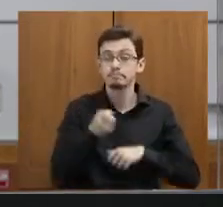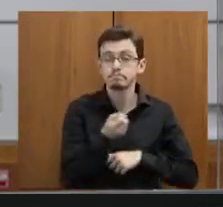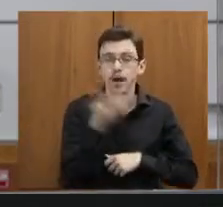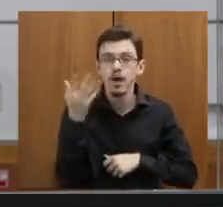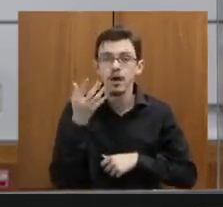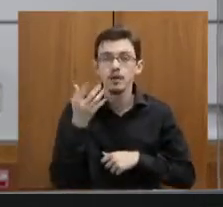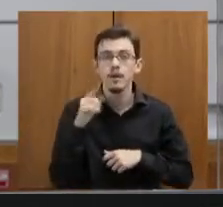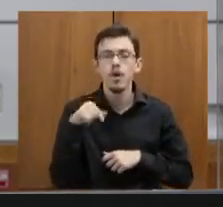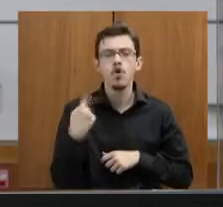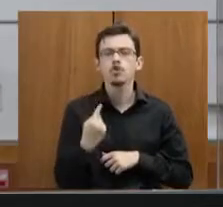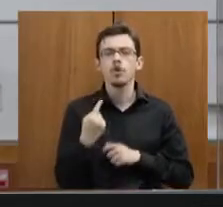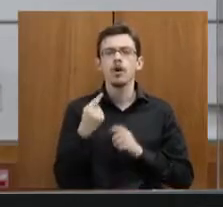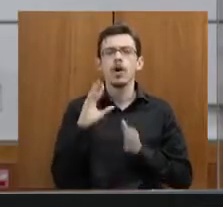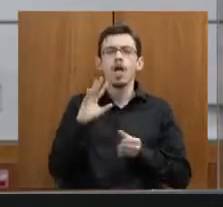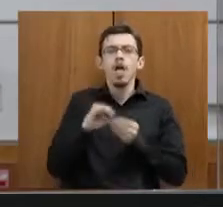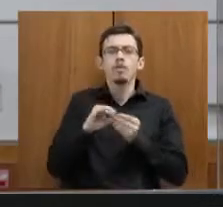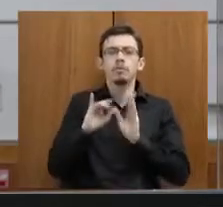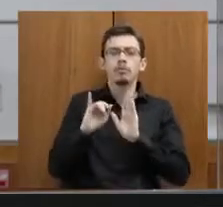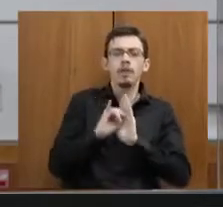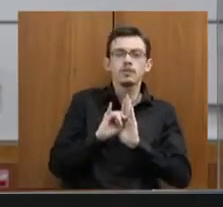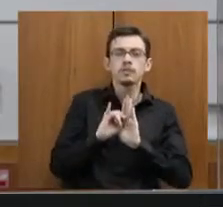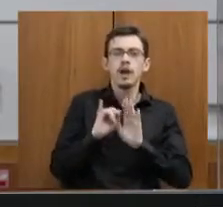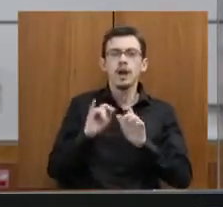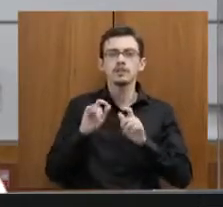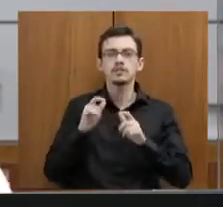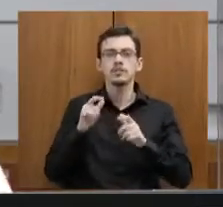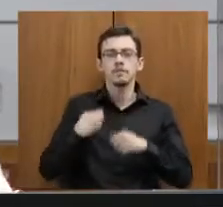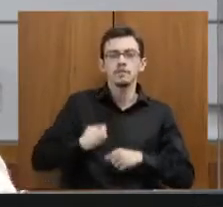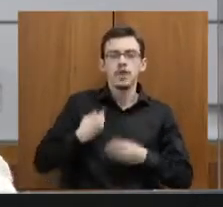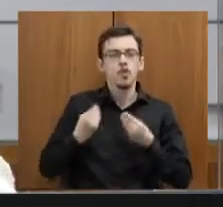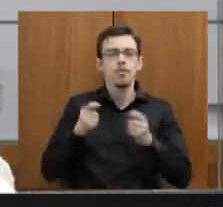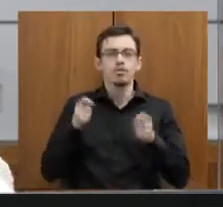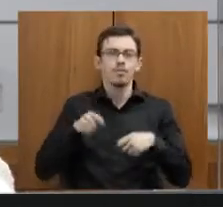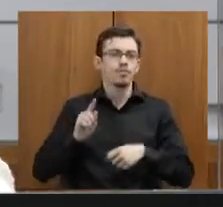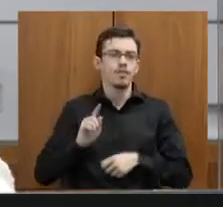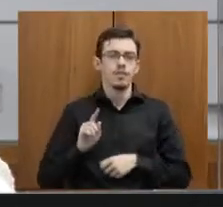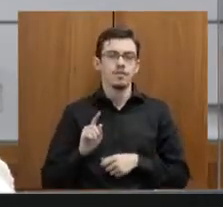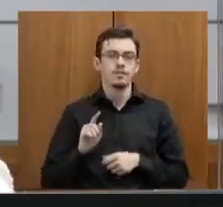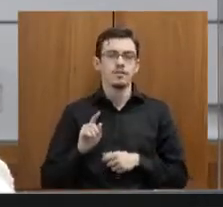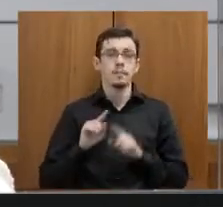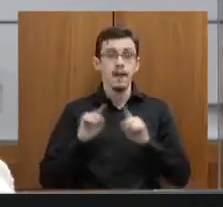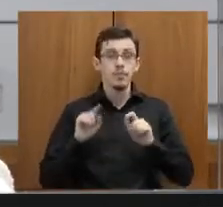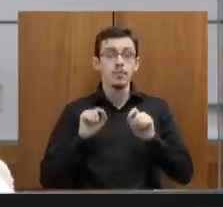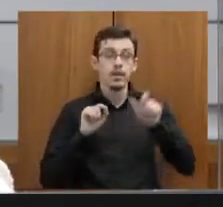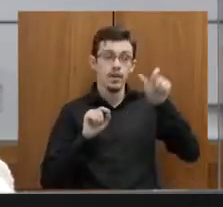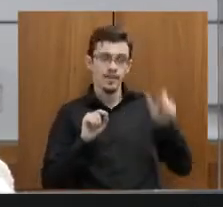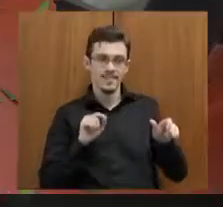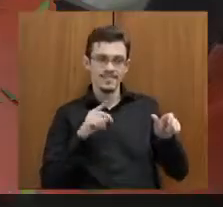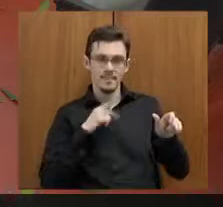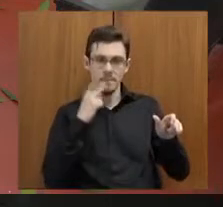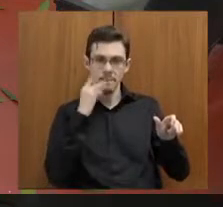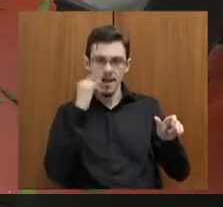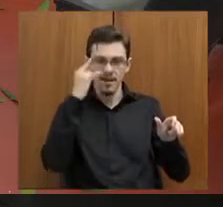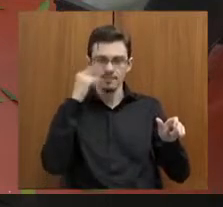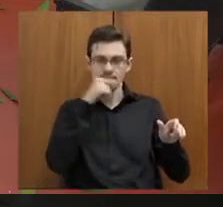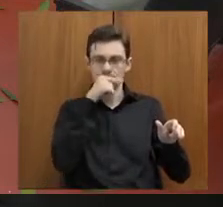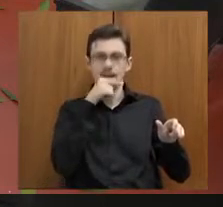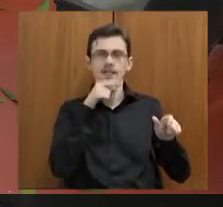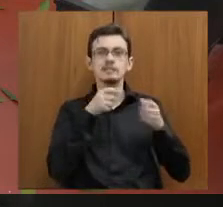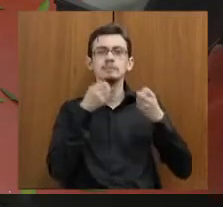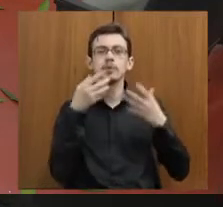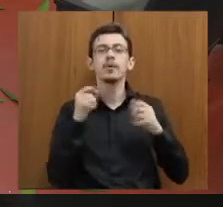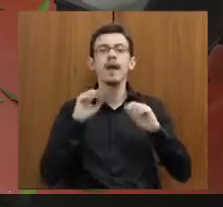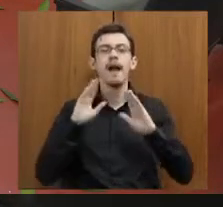e dizer quem somos como estamos e como estamos E aí para finalizar mesmo o pai instalou de violação de